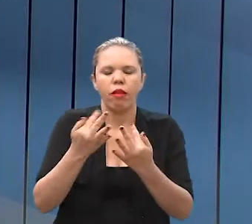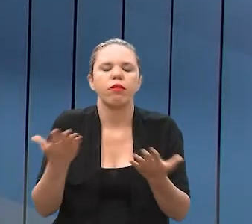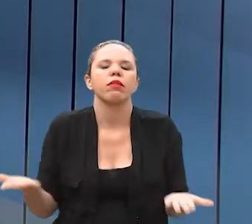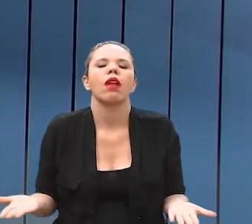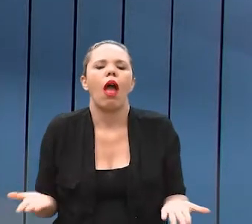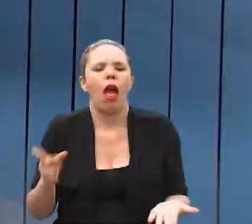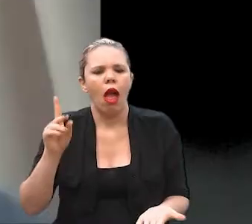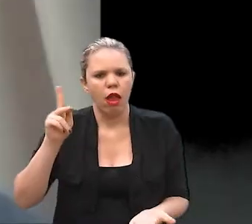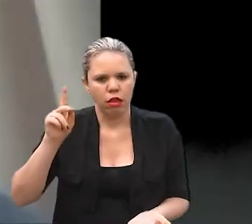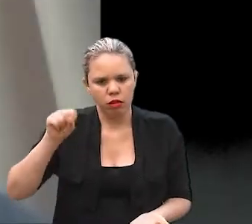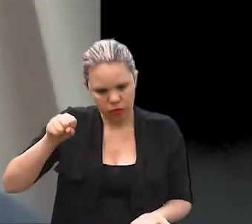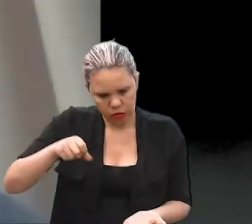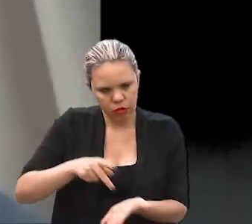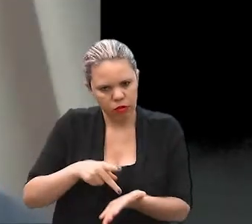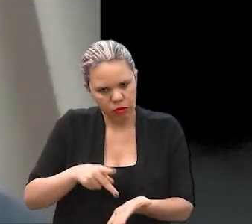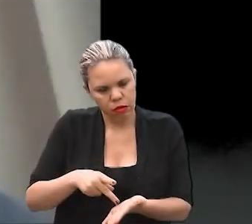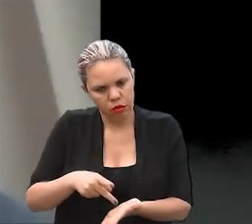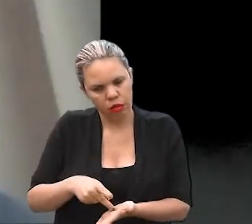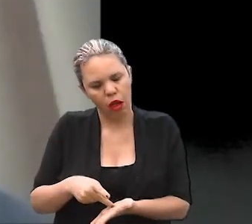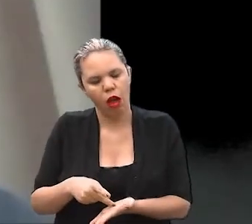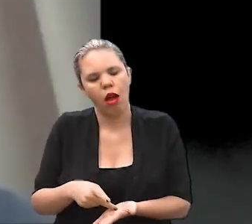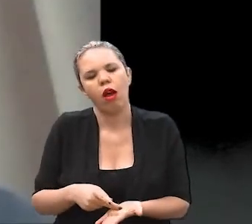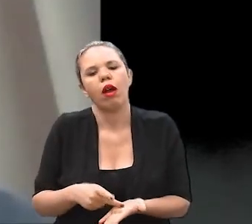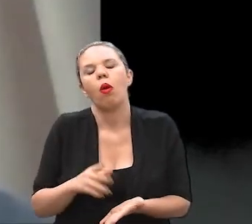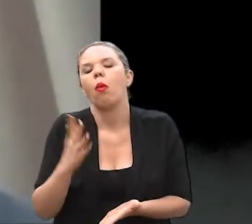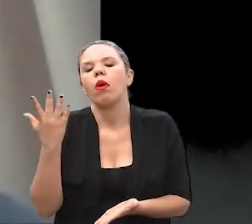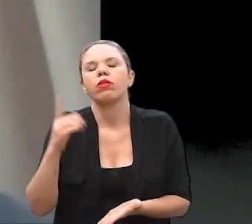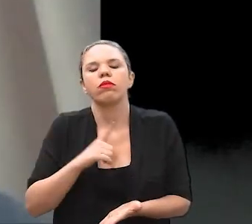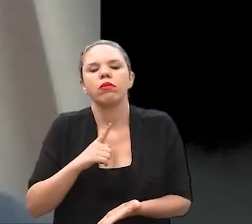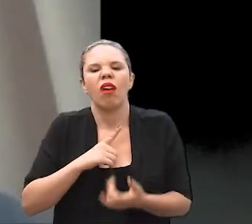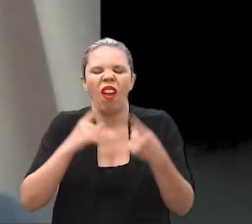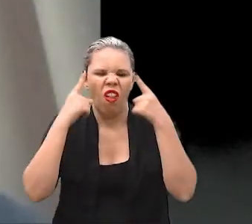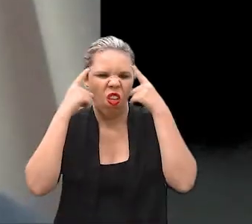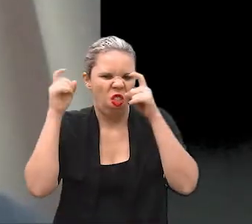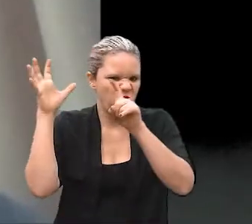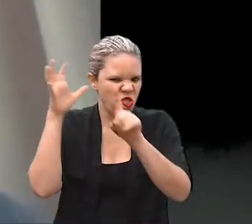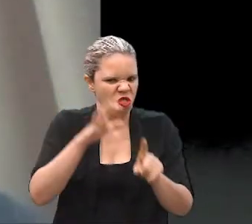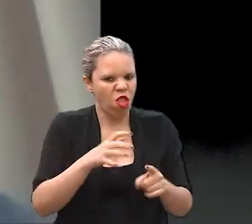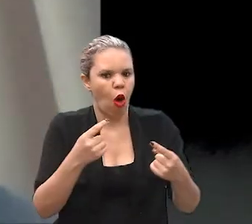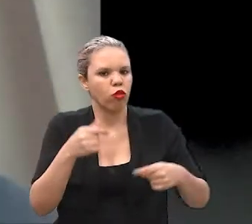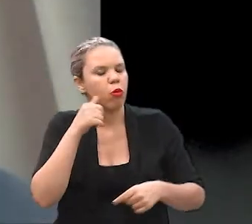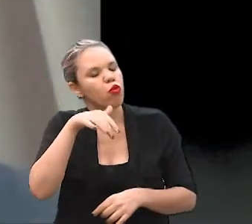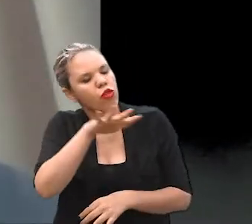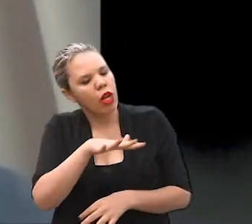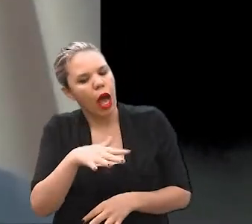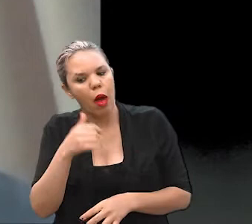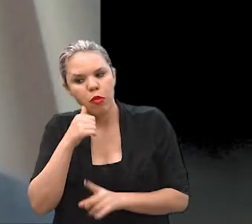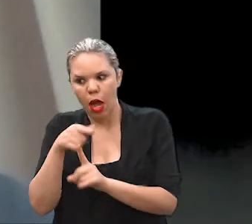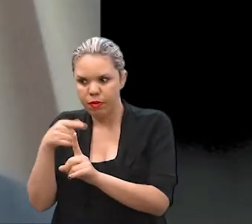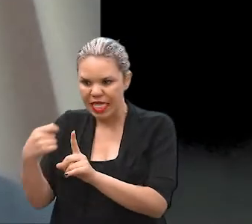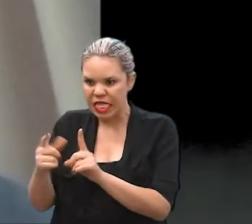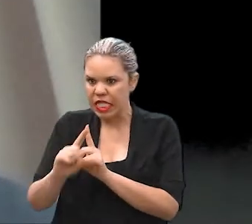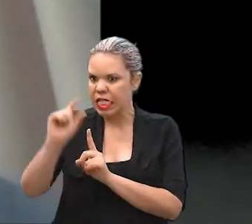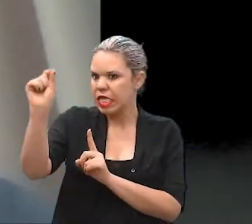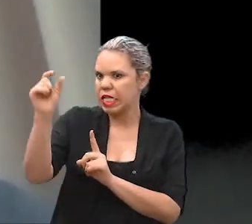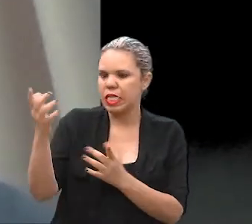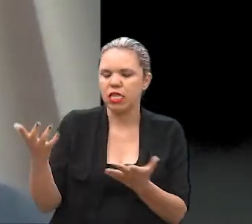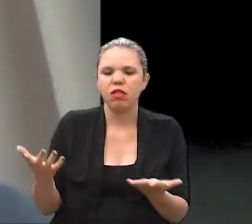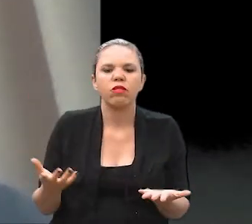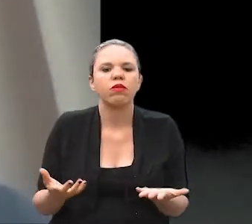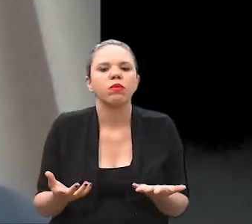Exatamente, porque, veja bem, quando há agressão, quando a mulher precisa sair de perto do